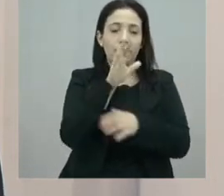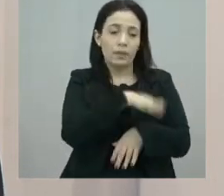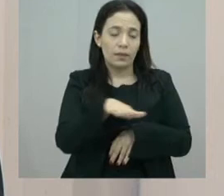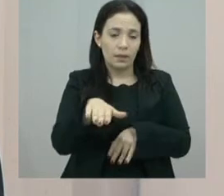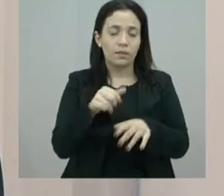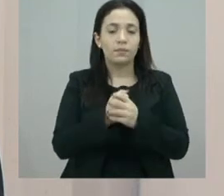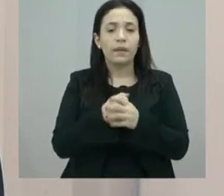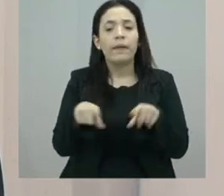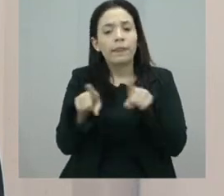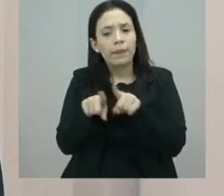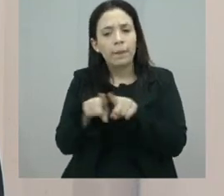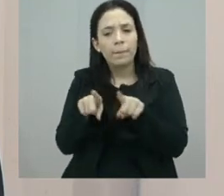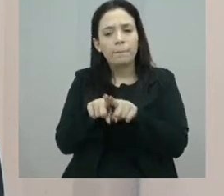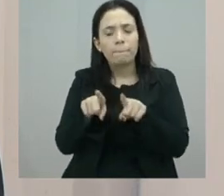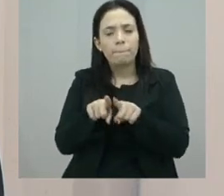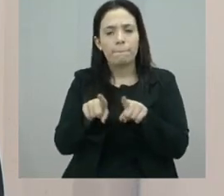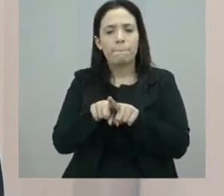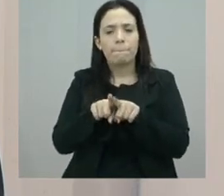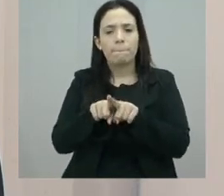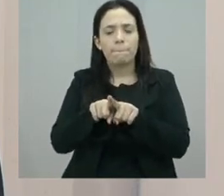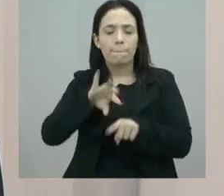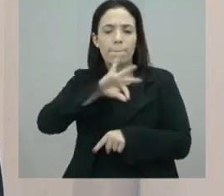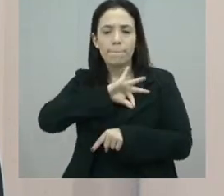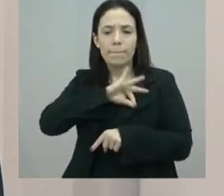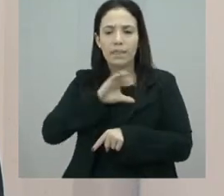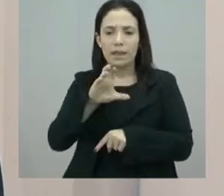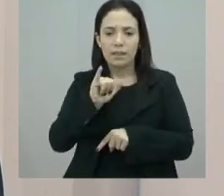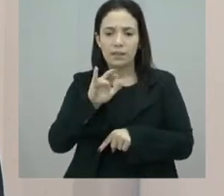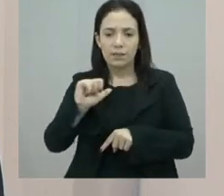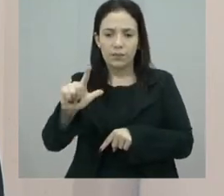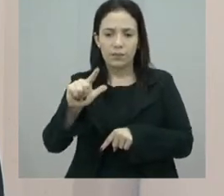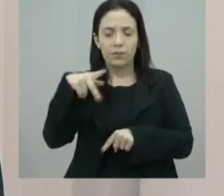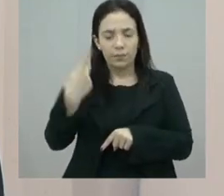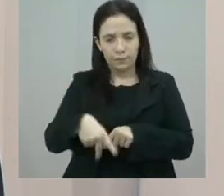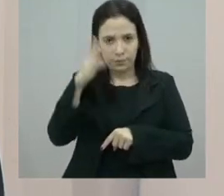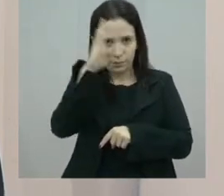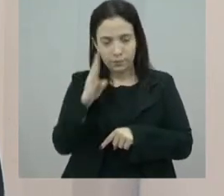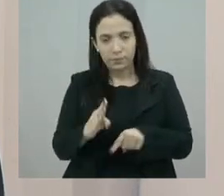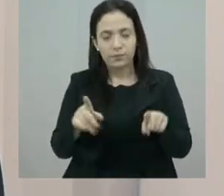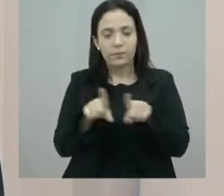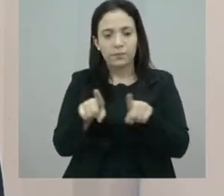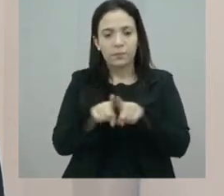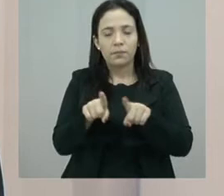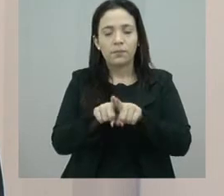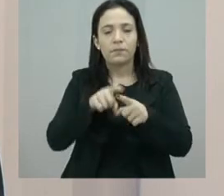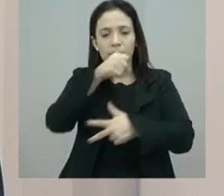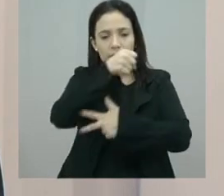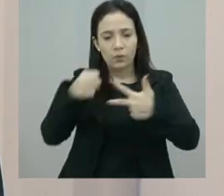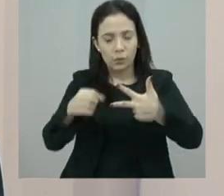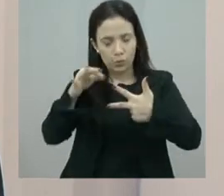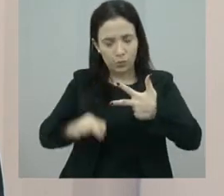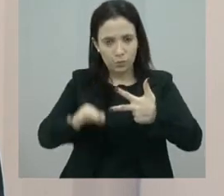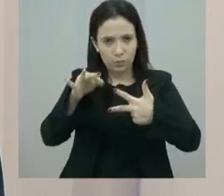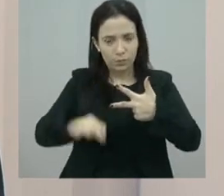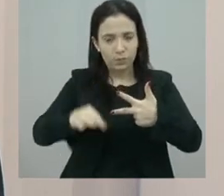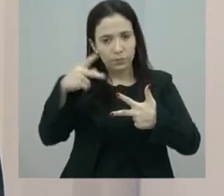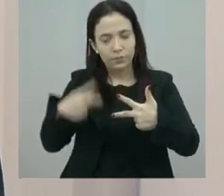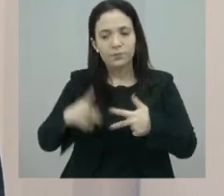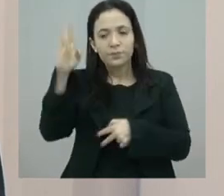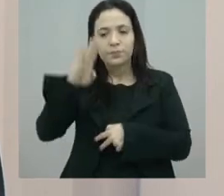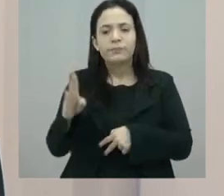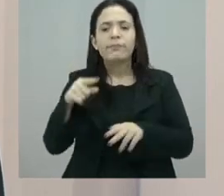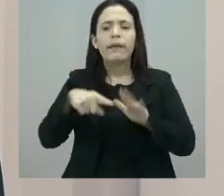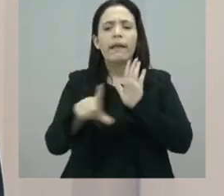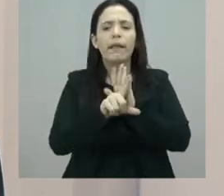juventude, como para as polícias civis do país, como para o poder judiciário de todo o país. Essa lei